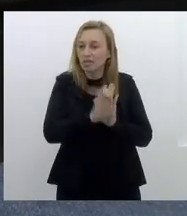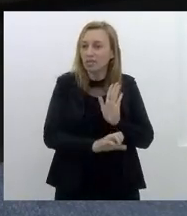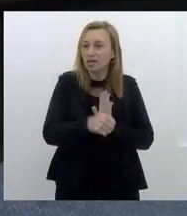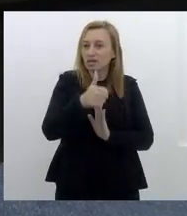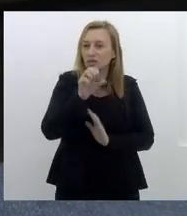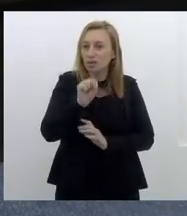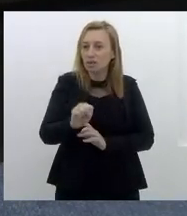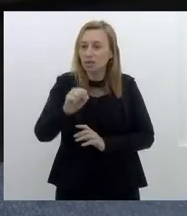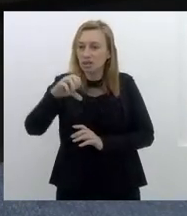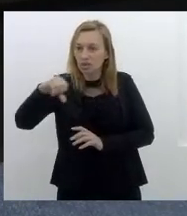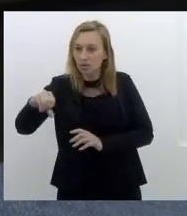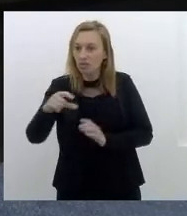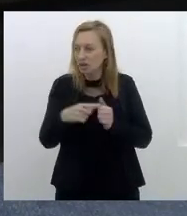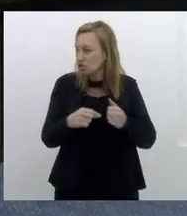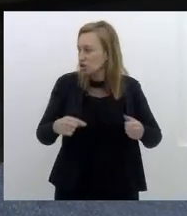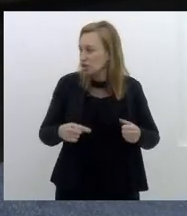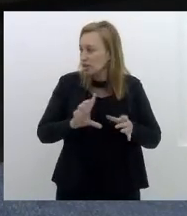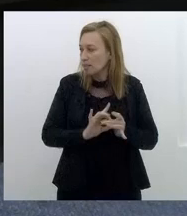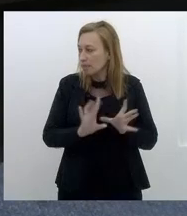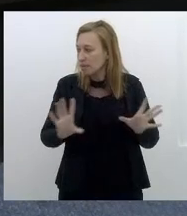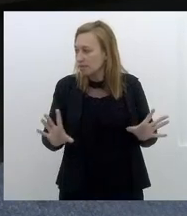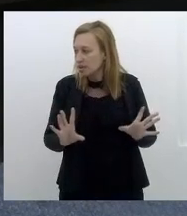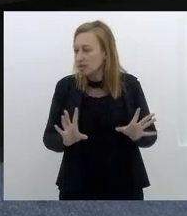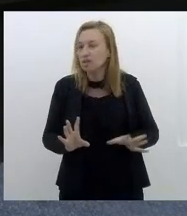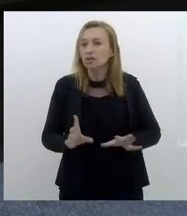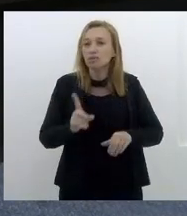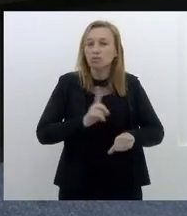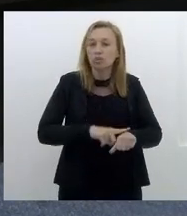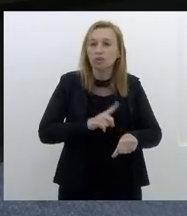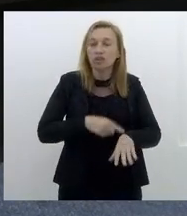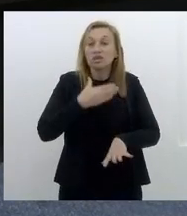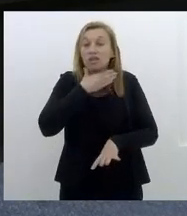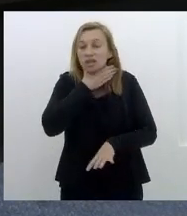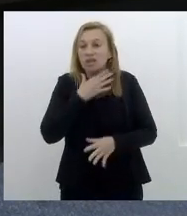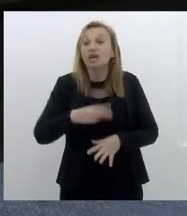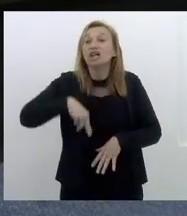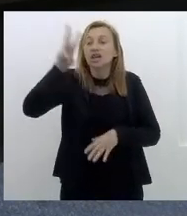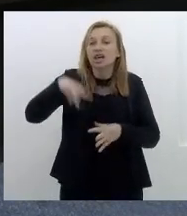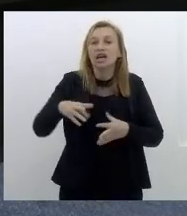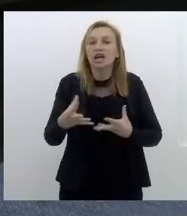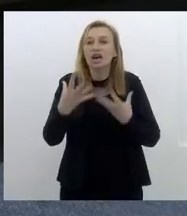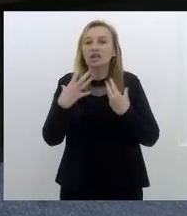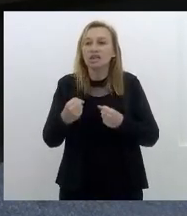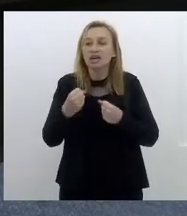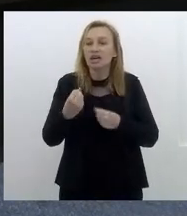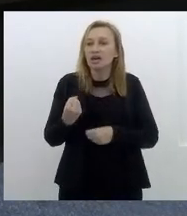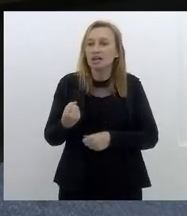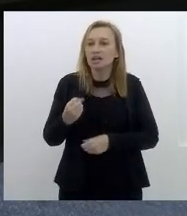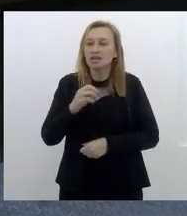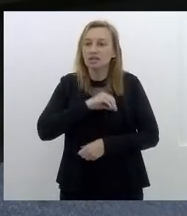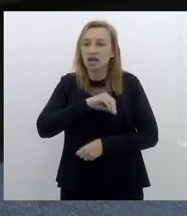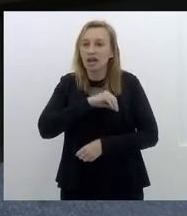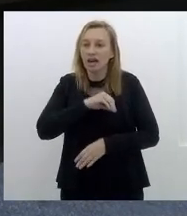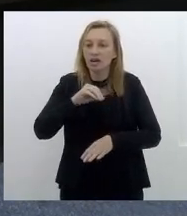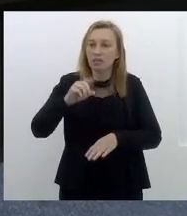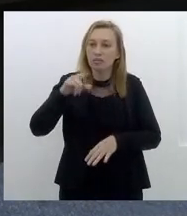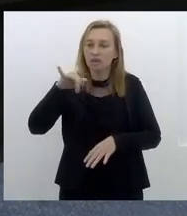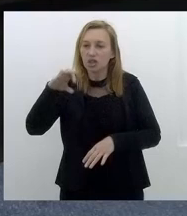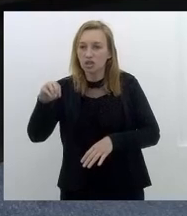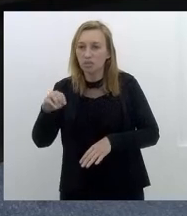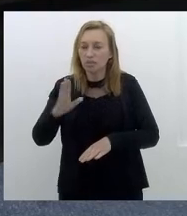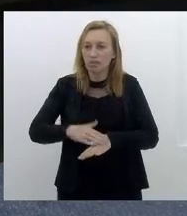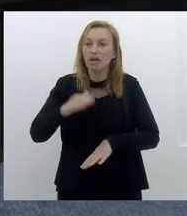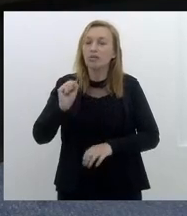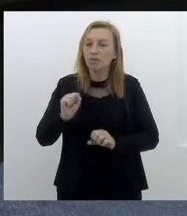ser uma Sorte 89 ele permite que em crise quem recebe acima do salário mínimo possa ser taxado